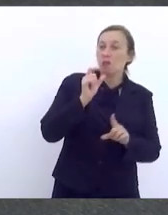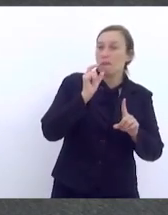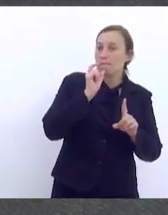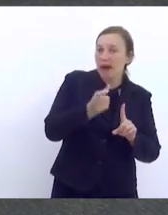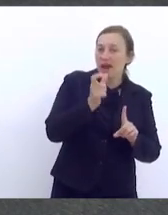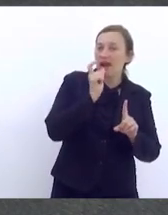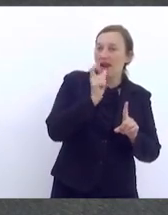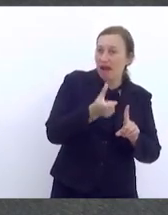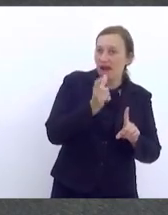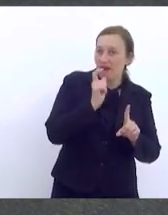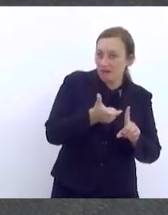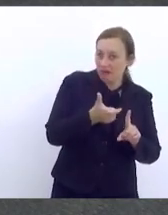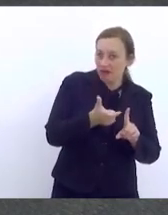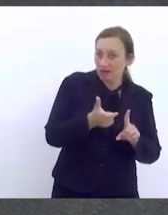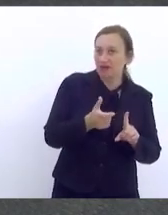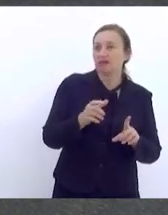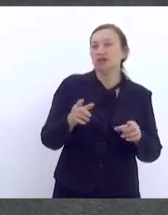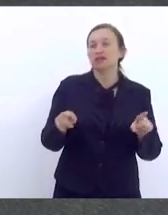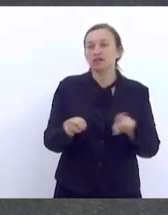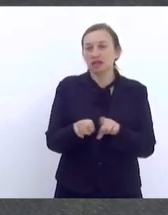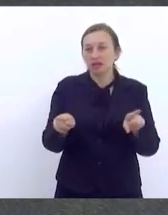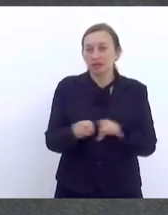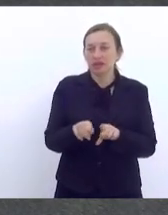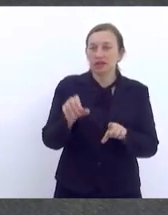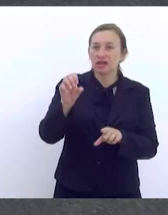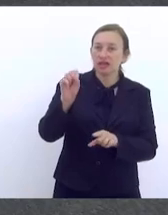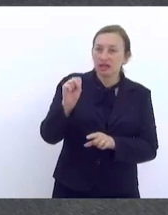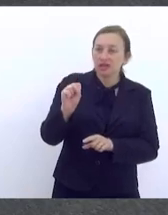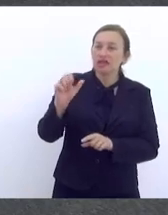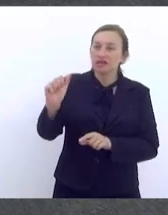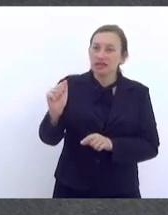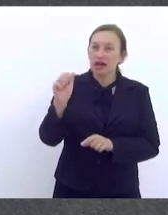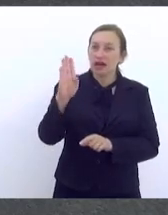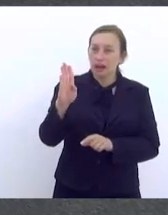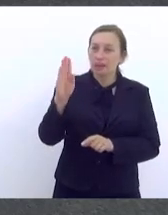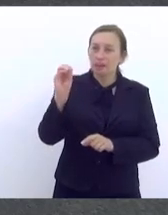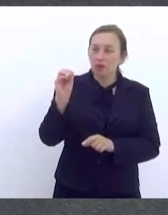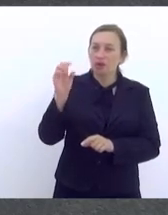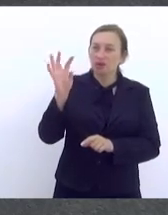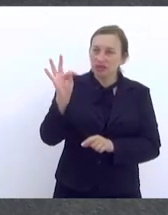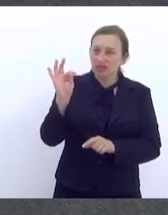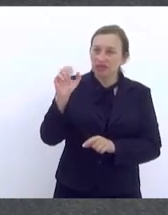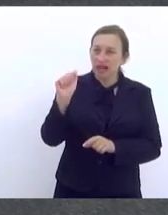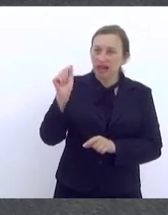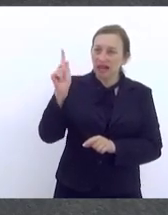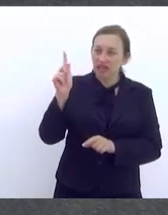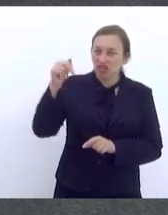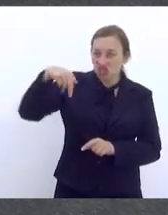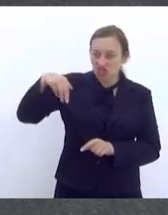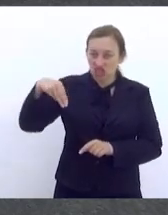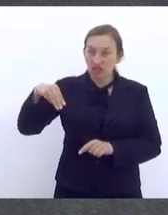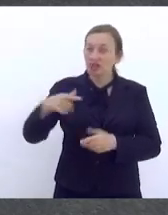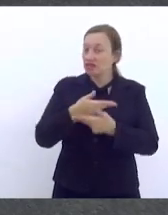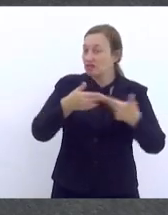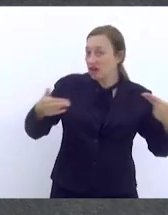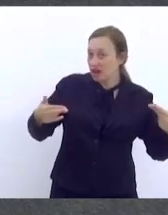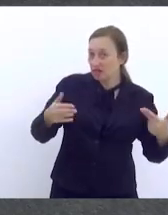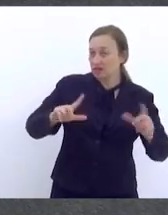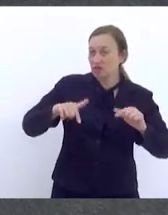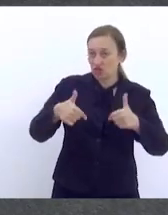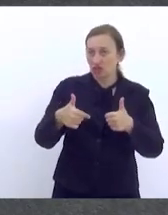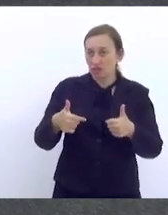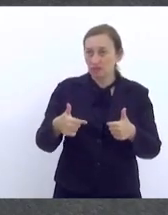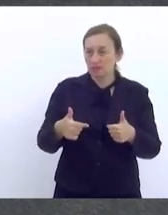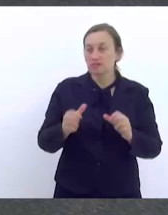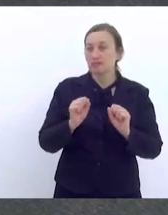Sabotagem também tem desconstrução tem várias formas a violência política ela pode